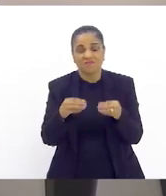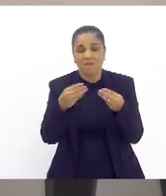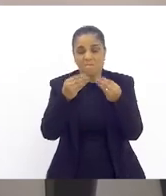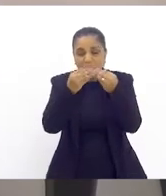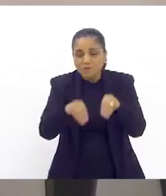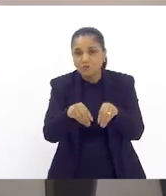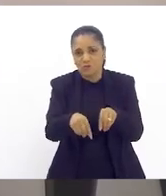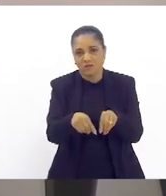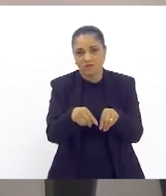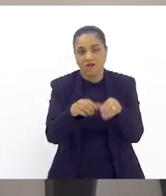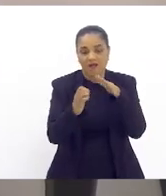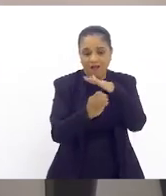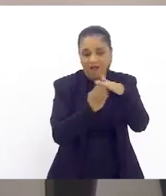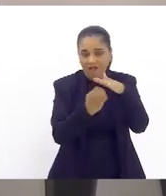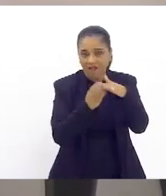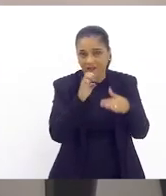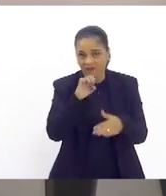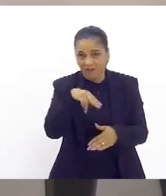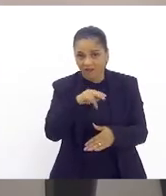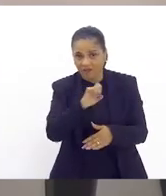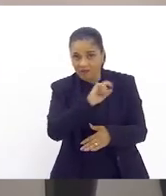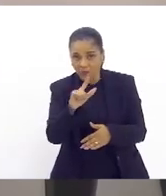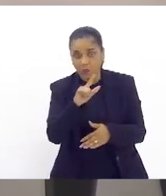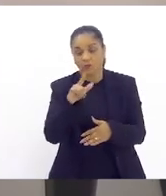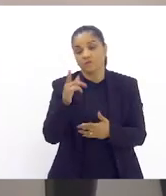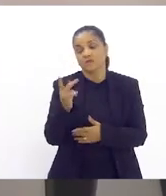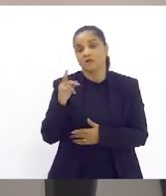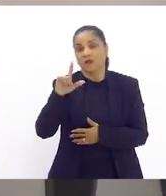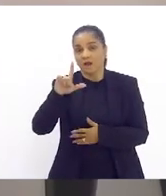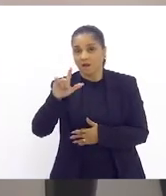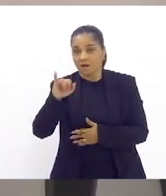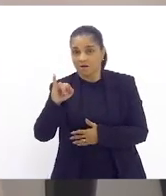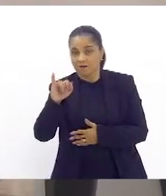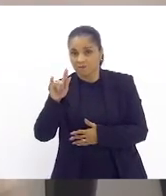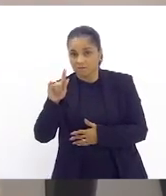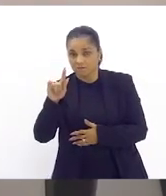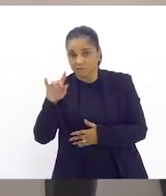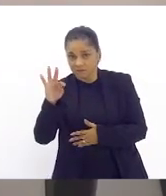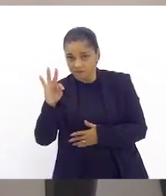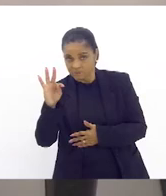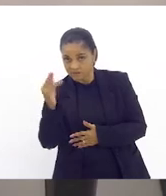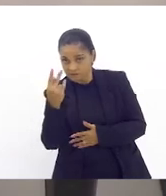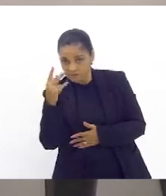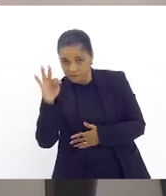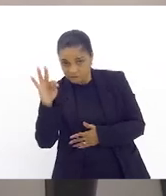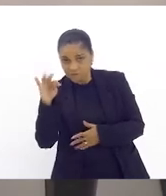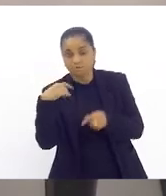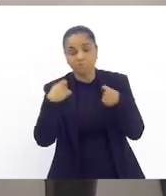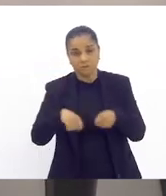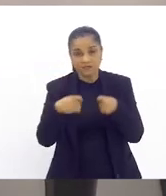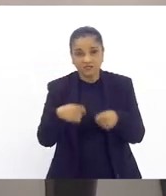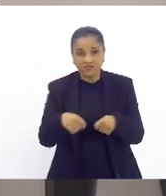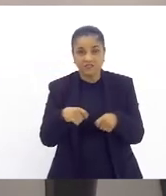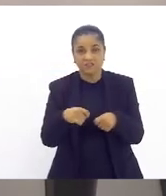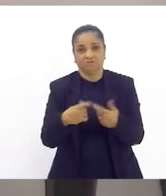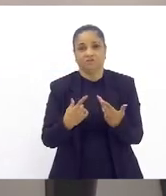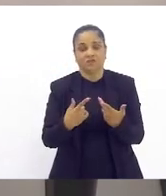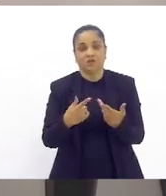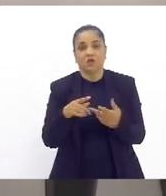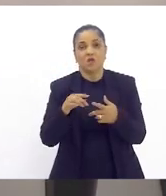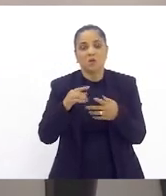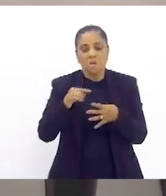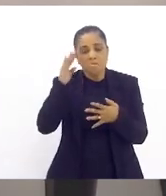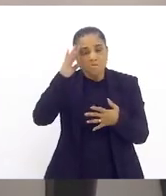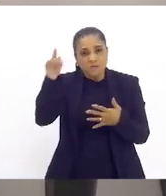pela n quanto pela a Light porque é um serviço de terceirização então assim as principais problemas que a gente viu